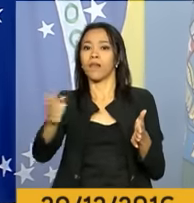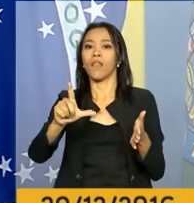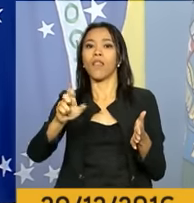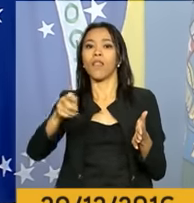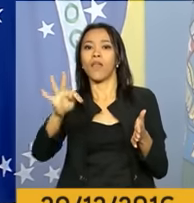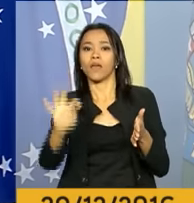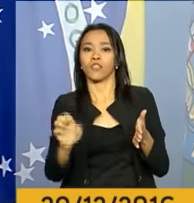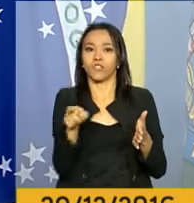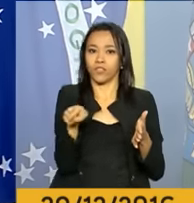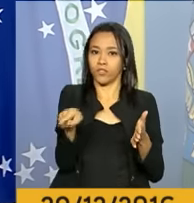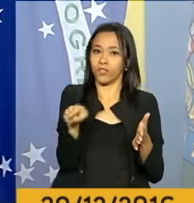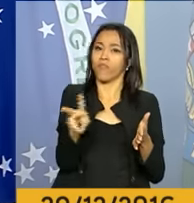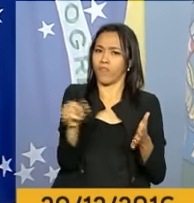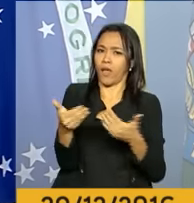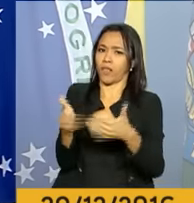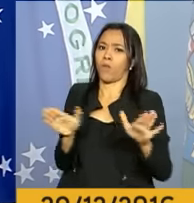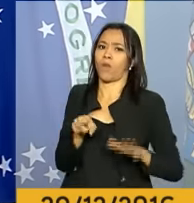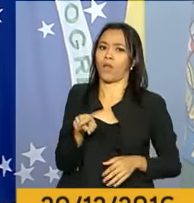possamos